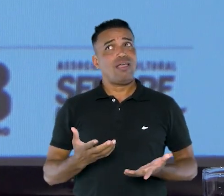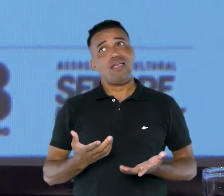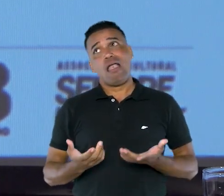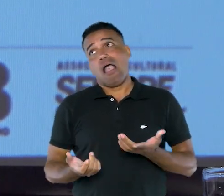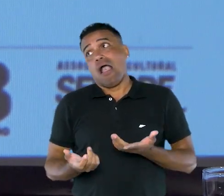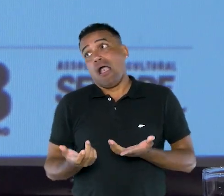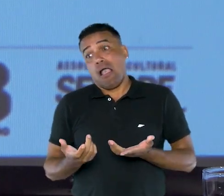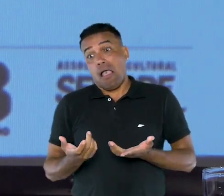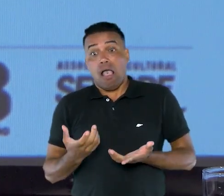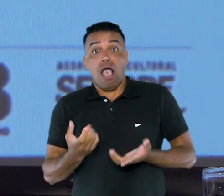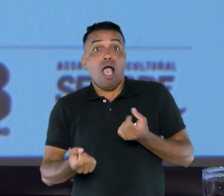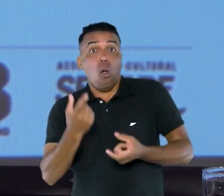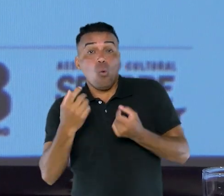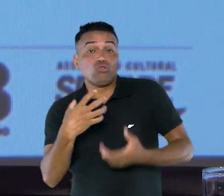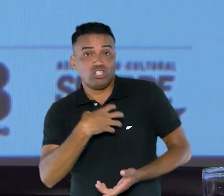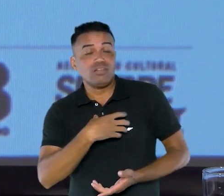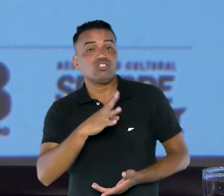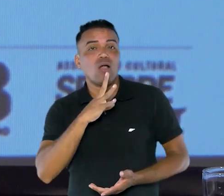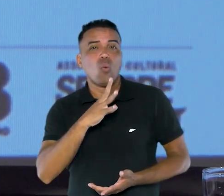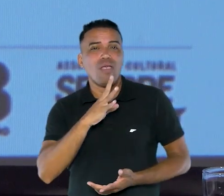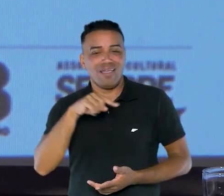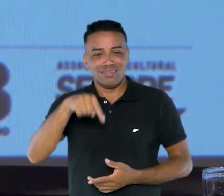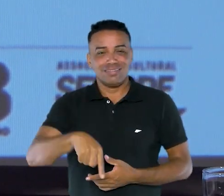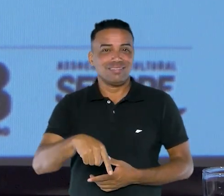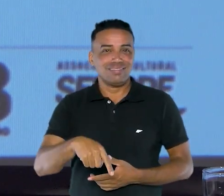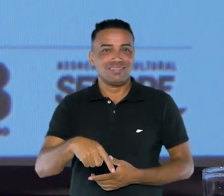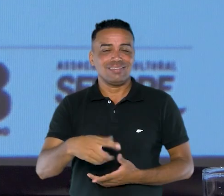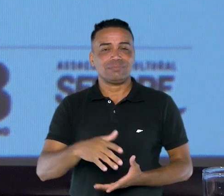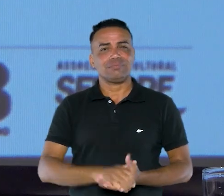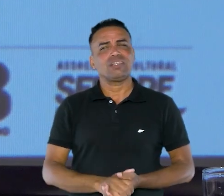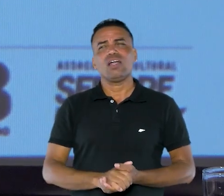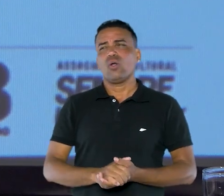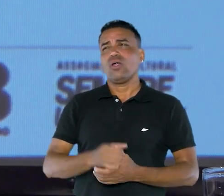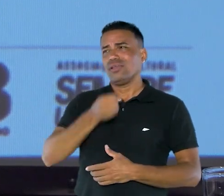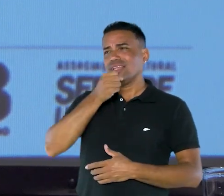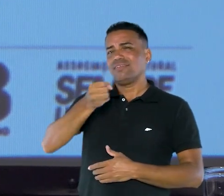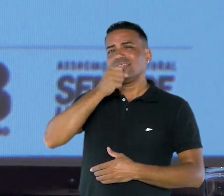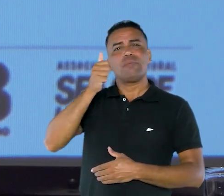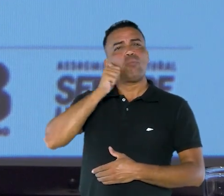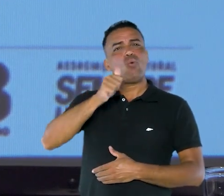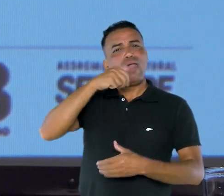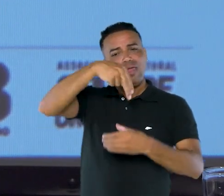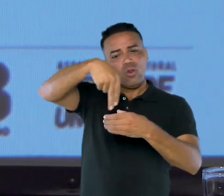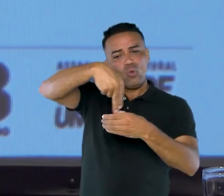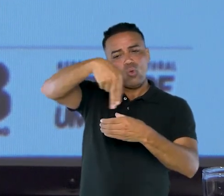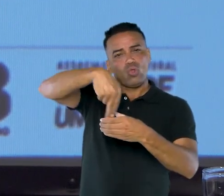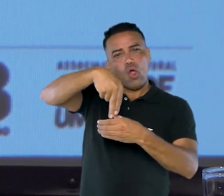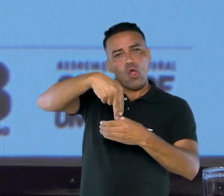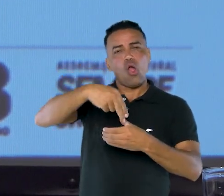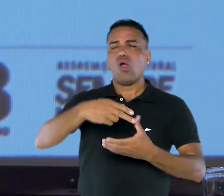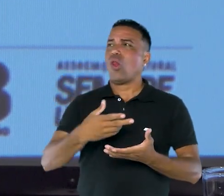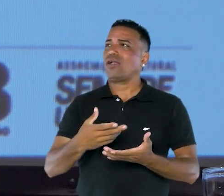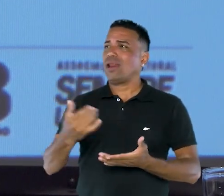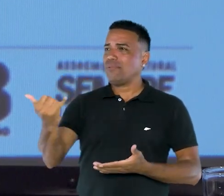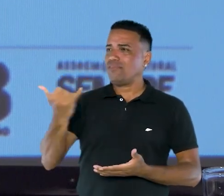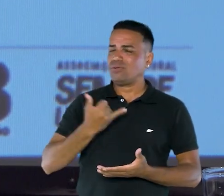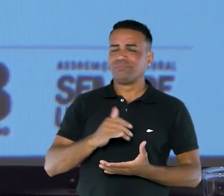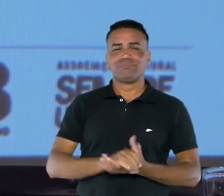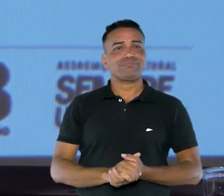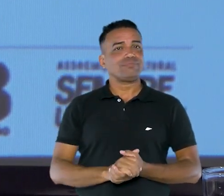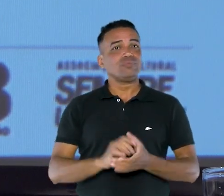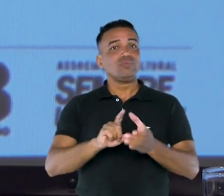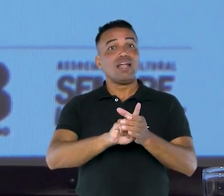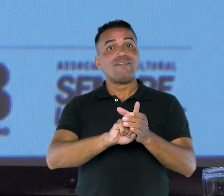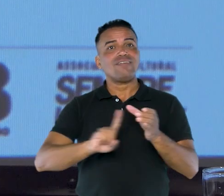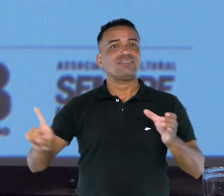alguma forma, a gente já conhece essa realidade, né? Eu entrevistei uma nutróloga uma vez e ela me disse uma coisa que eu fiquei, porra, realmente, ela falou, a gente